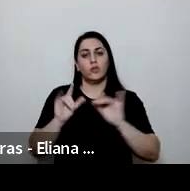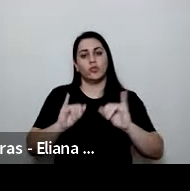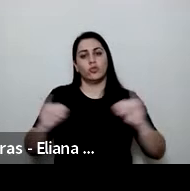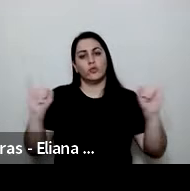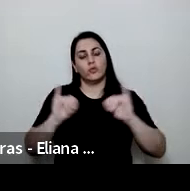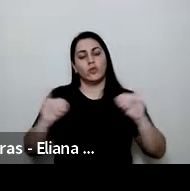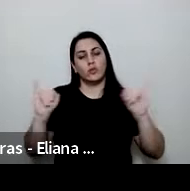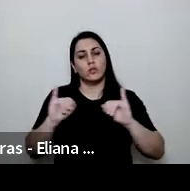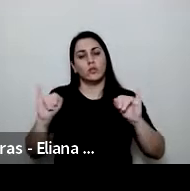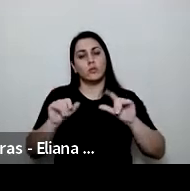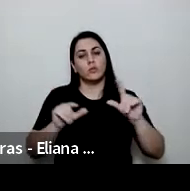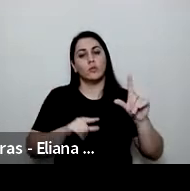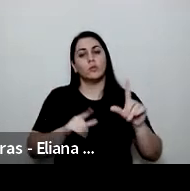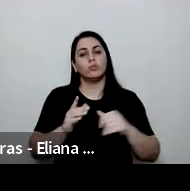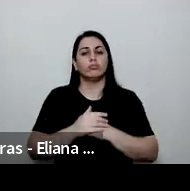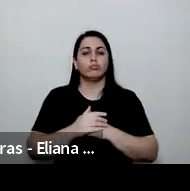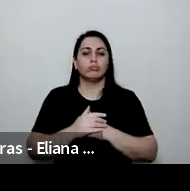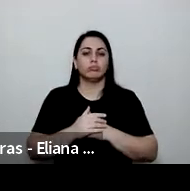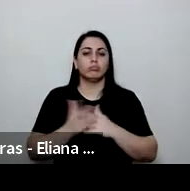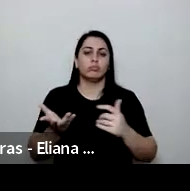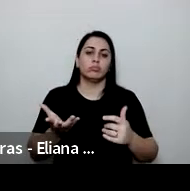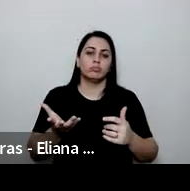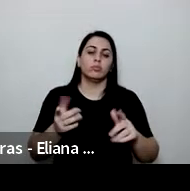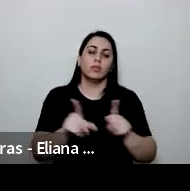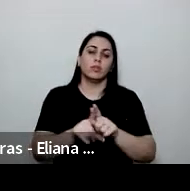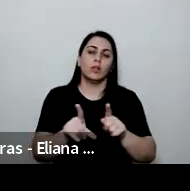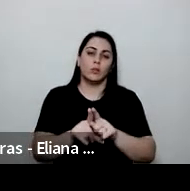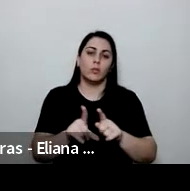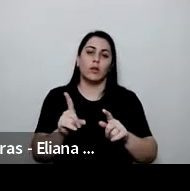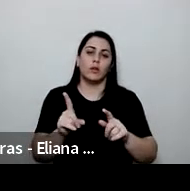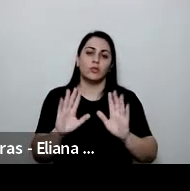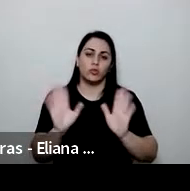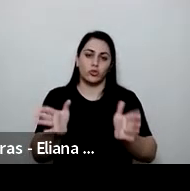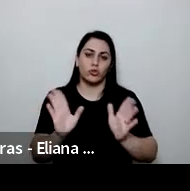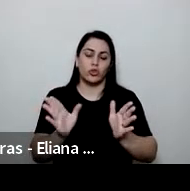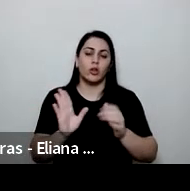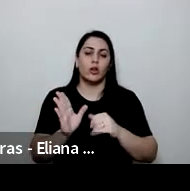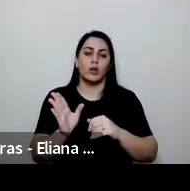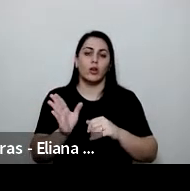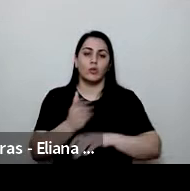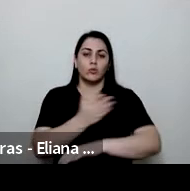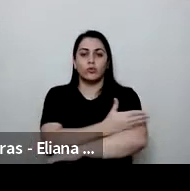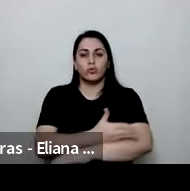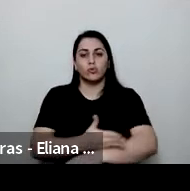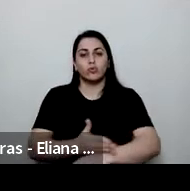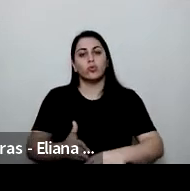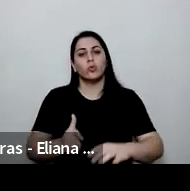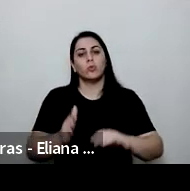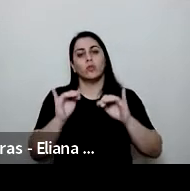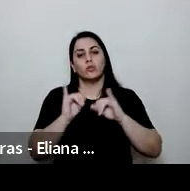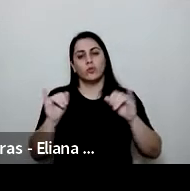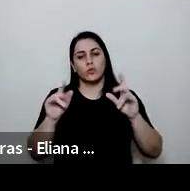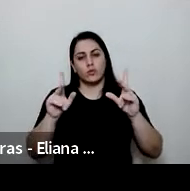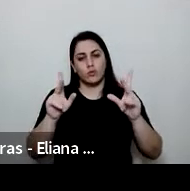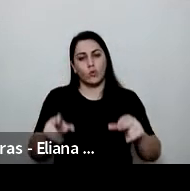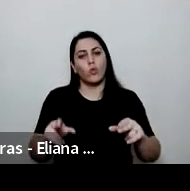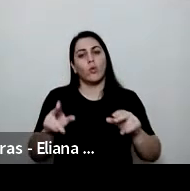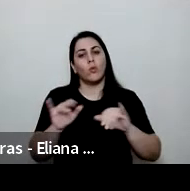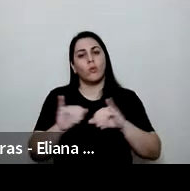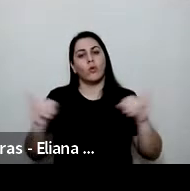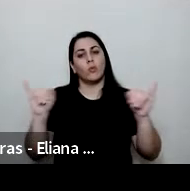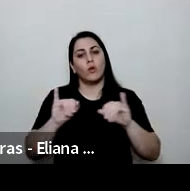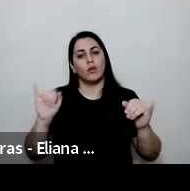de propaganda Por meios ou formas e bem os proscritos os moldes da que foi veiculada por se tratar de